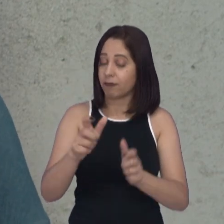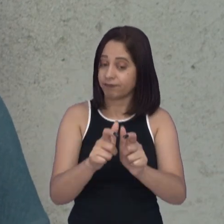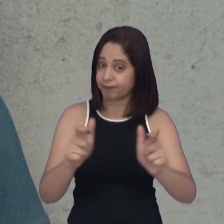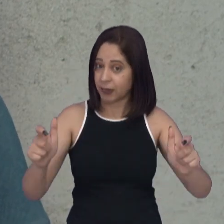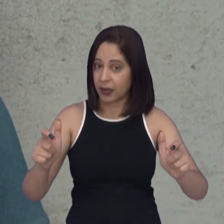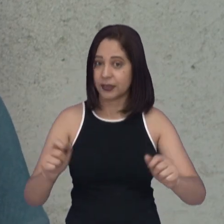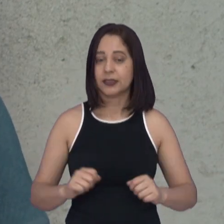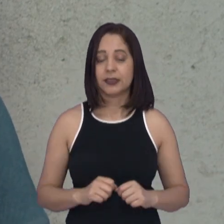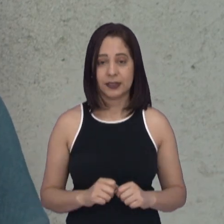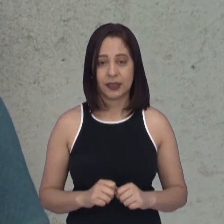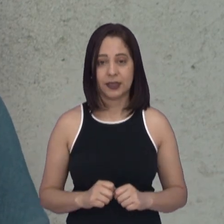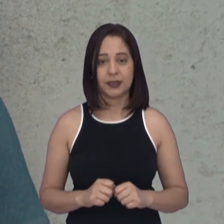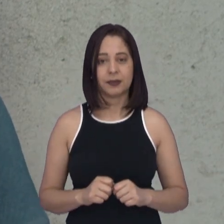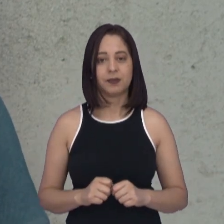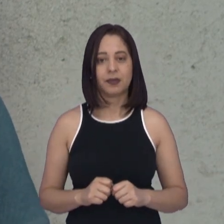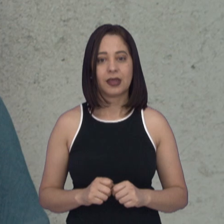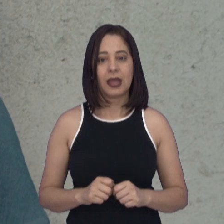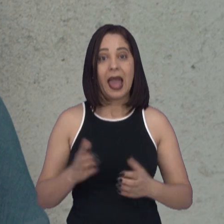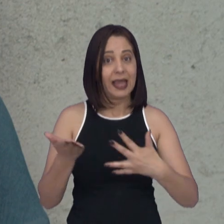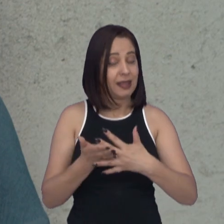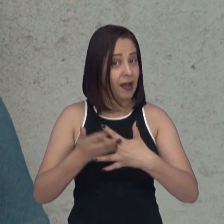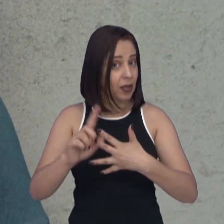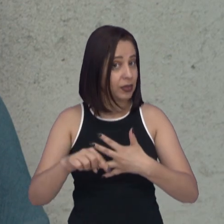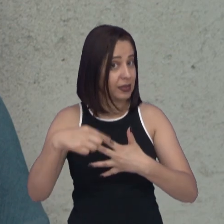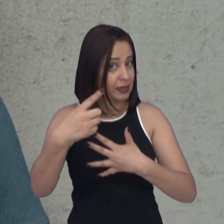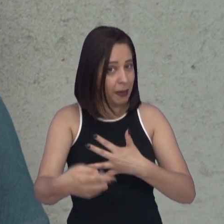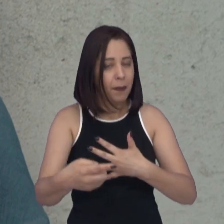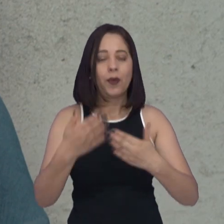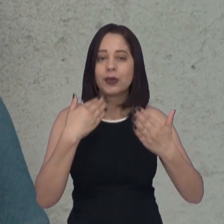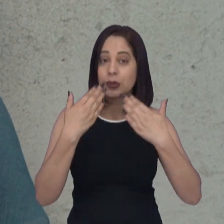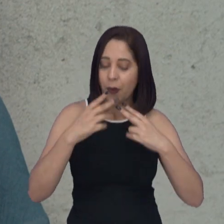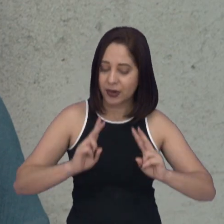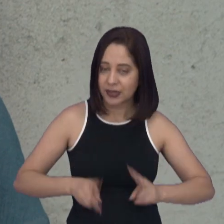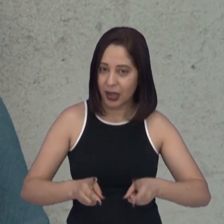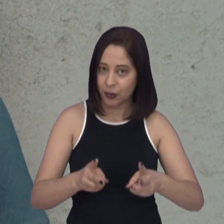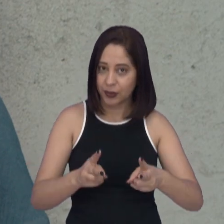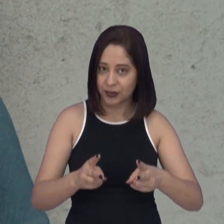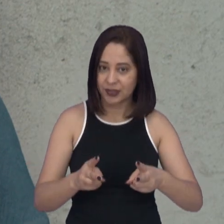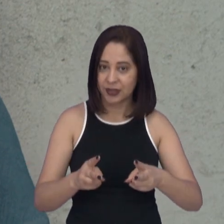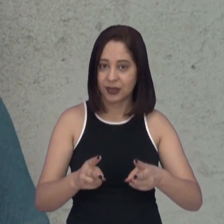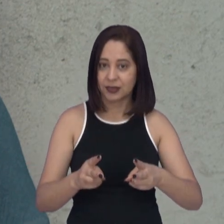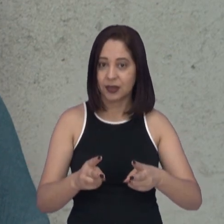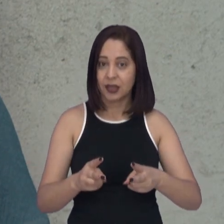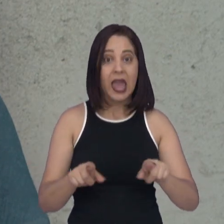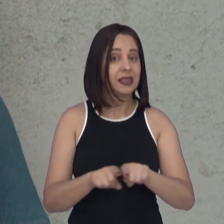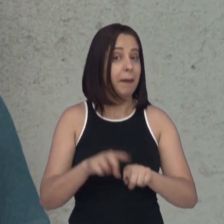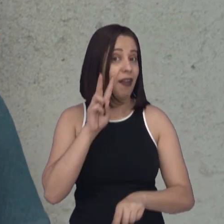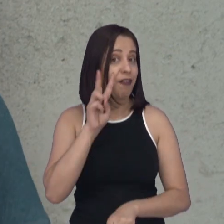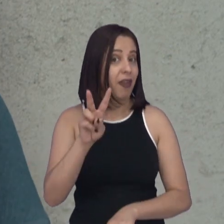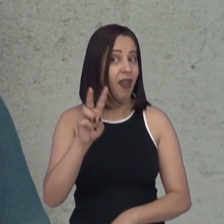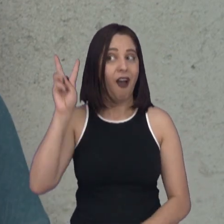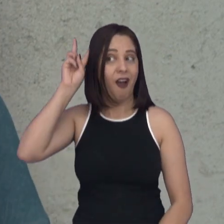ainda vai continuar conversando depois do intervalo, a gente vai dar a nossa última pausa aqui no Estação Mercado e como a